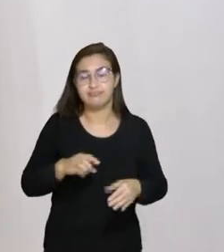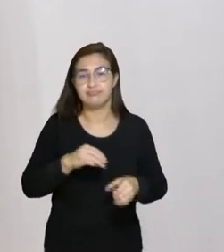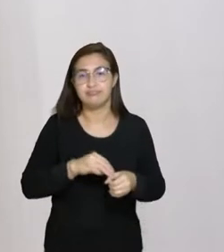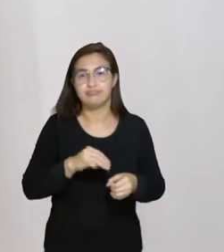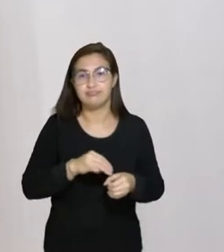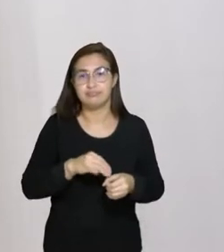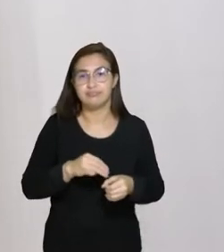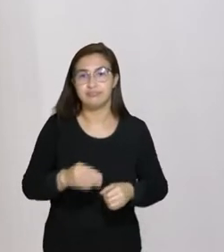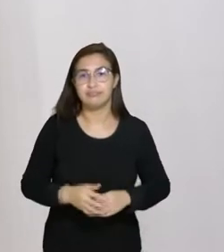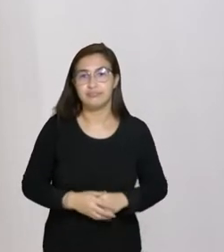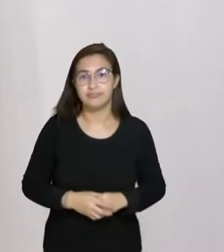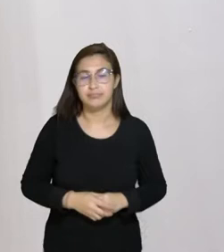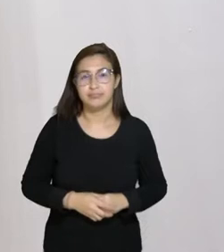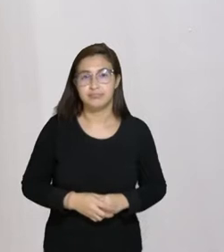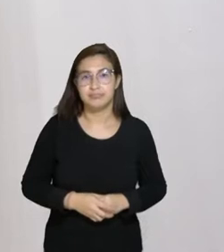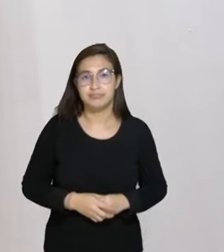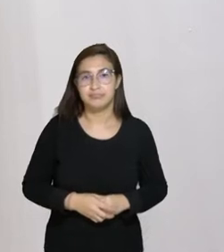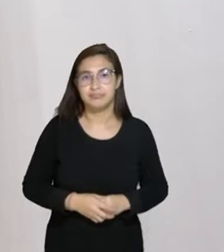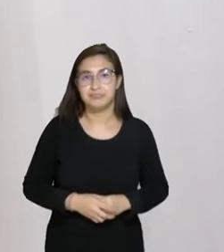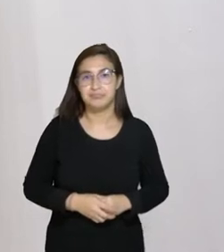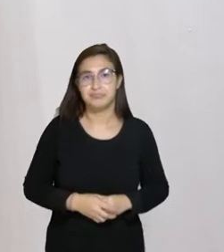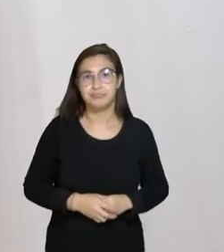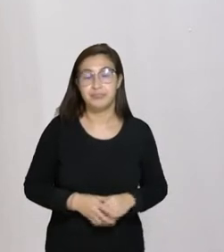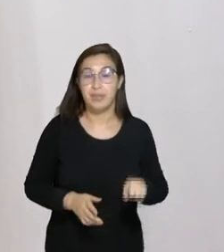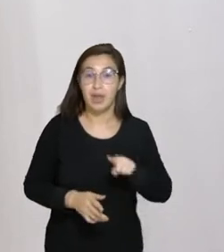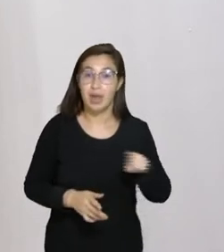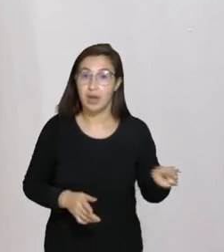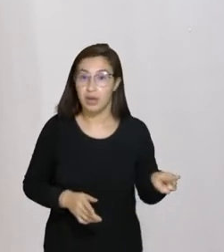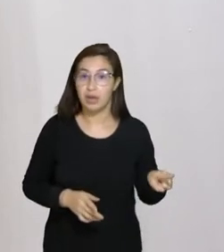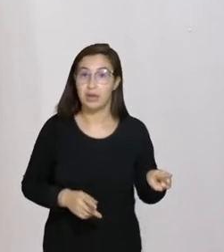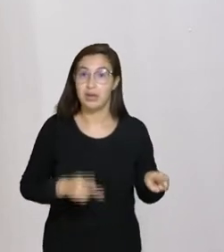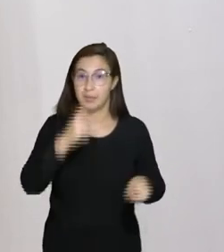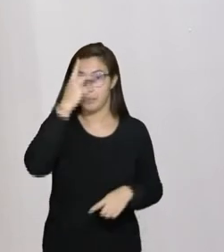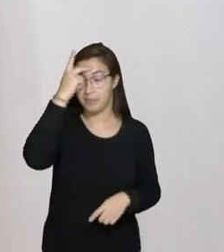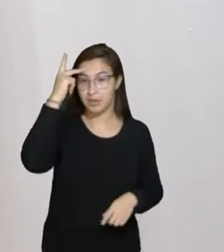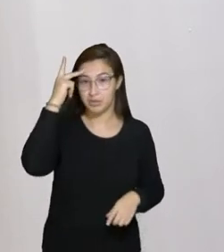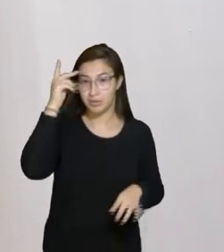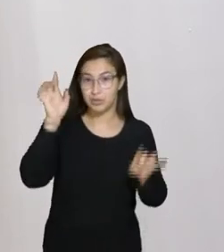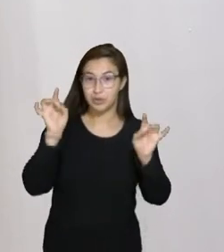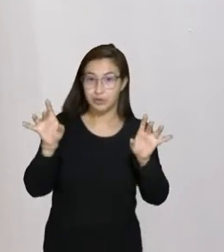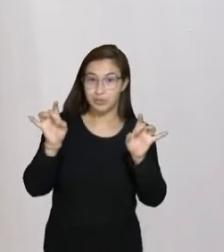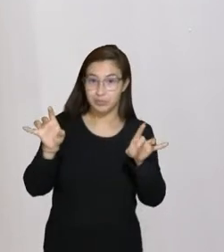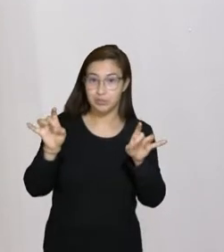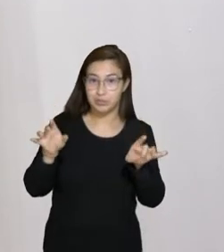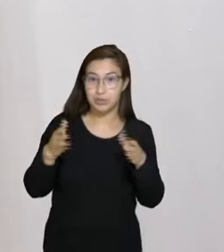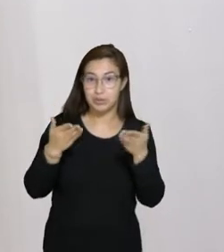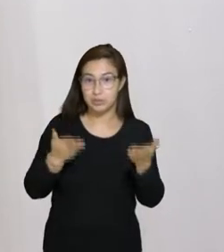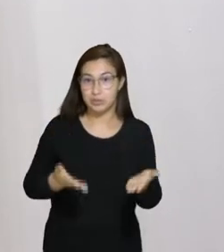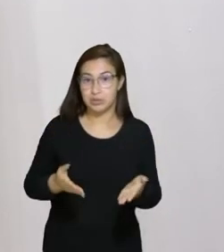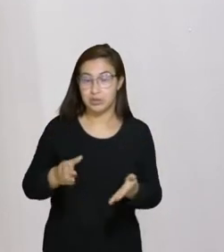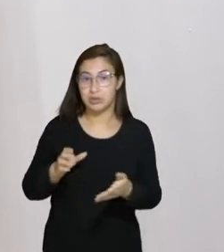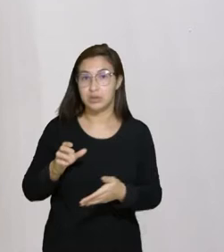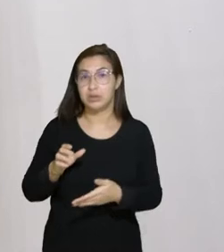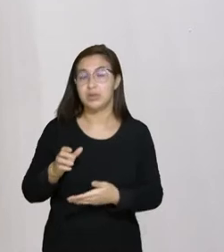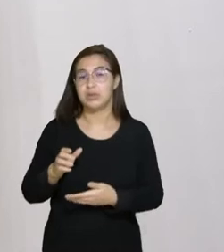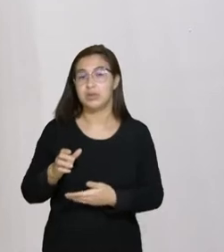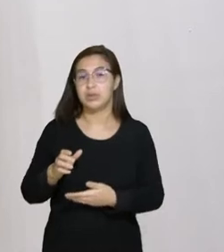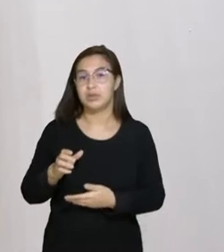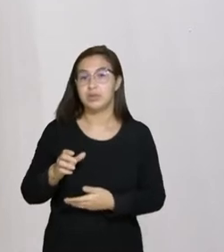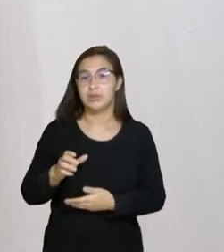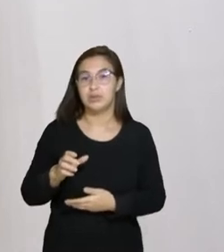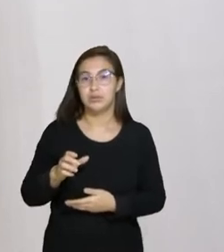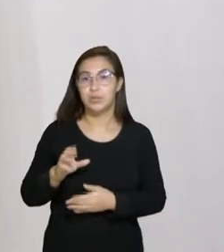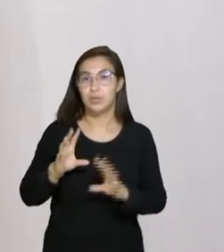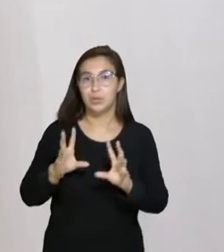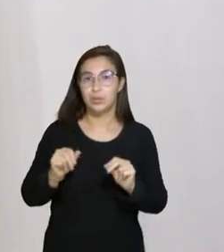já de Guabiruba, do povo de lá, especialmente do ser humano chamado, né? Já fica